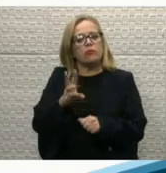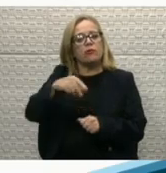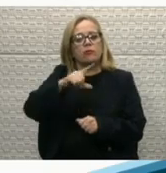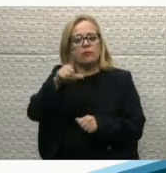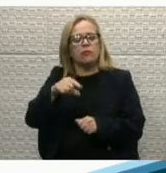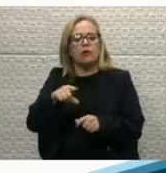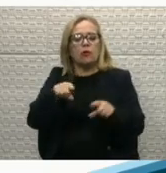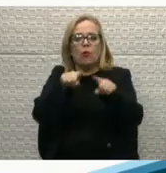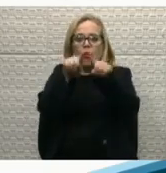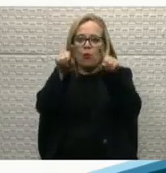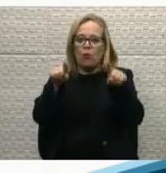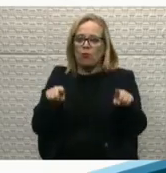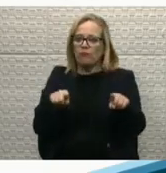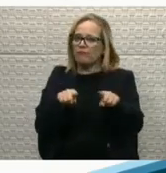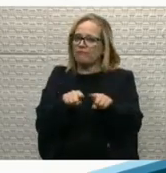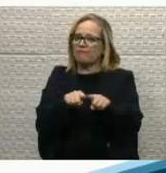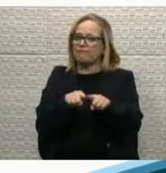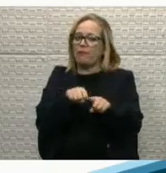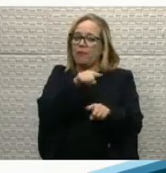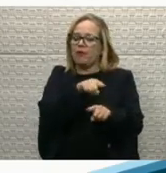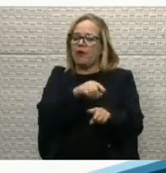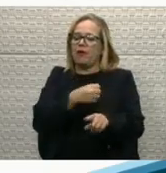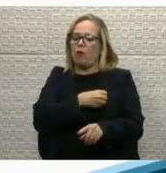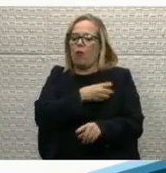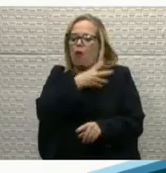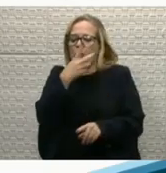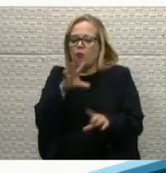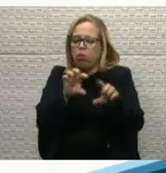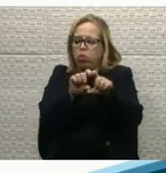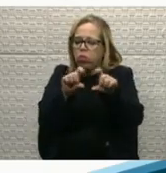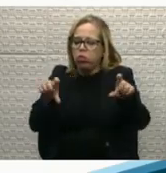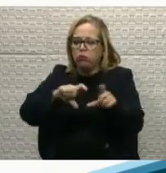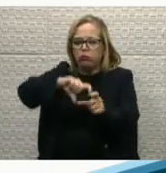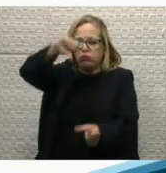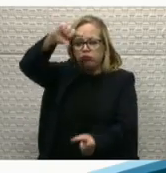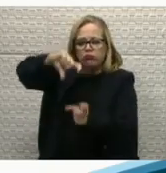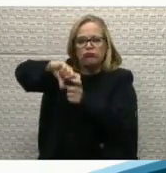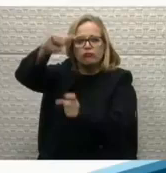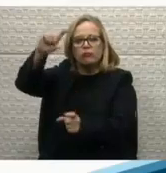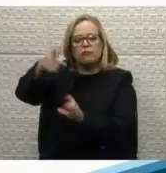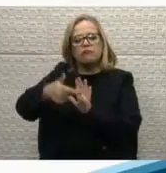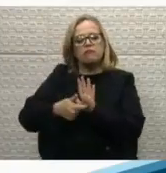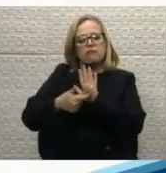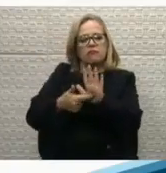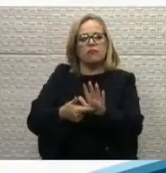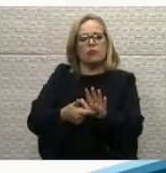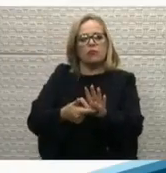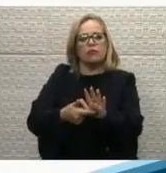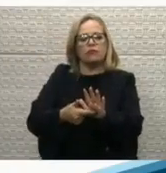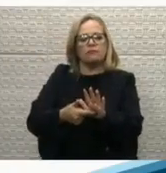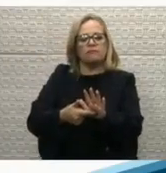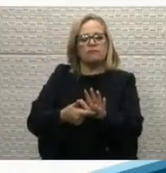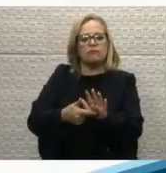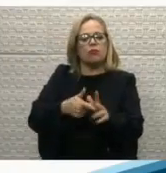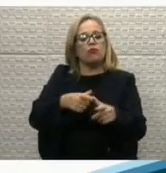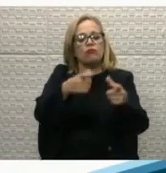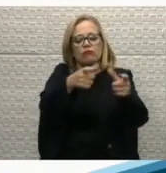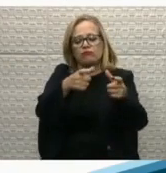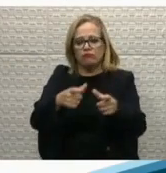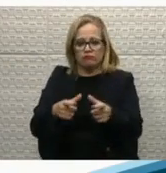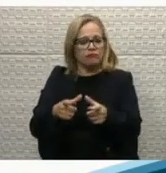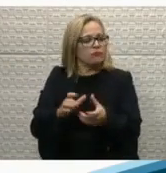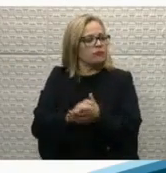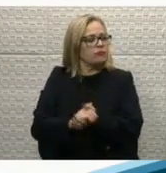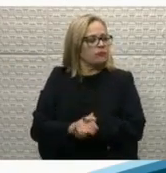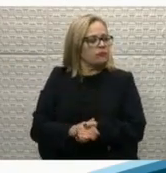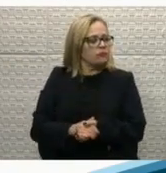matriz quadrada, porque a quantidade de linhas e de colunas diz respeito às dimensões dos espaços.